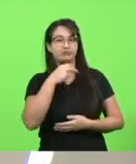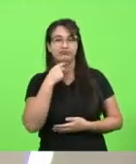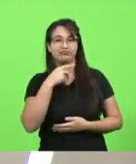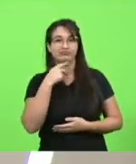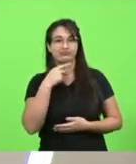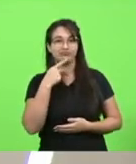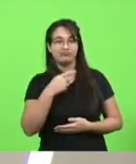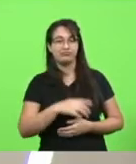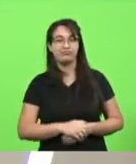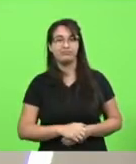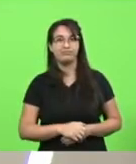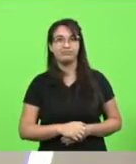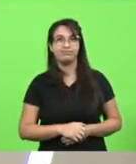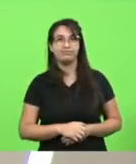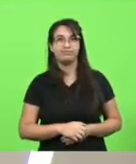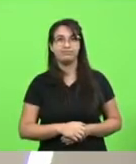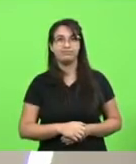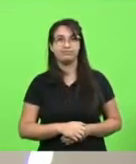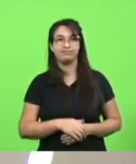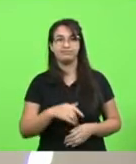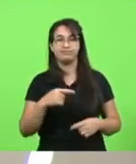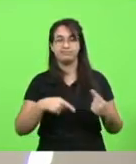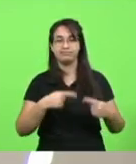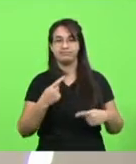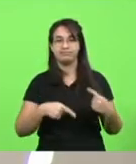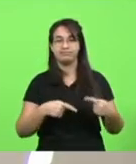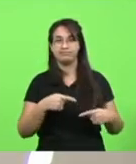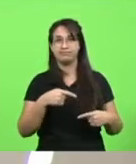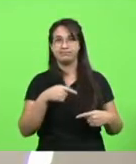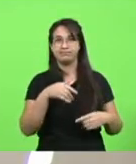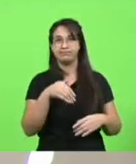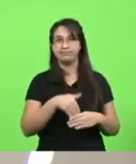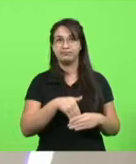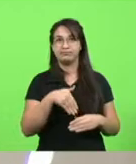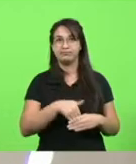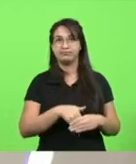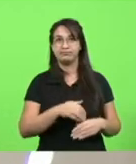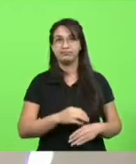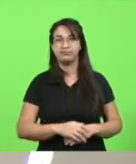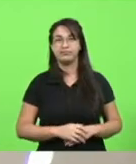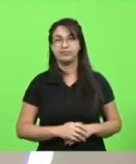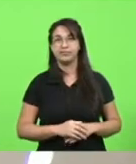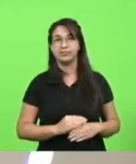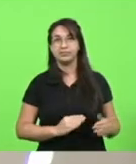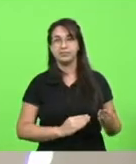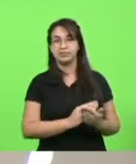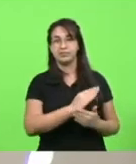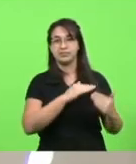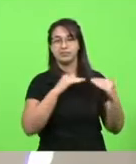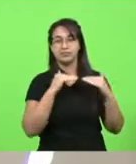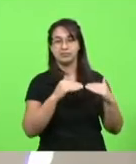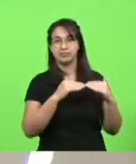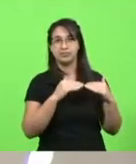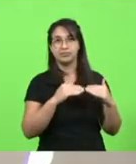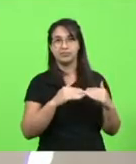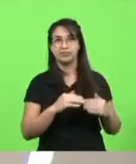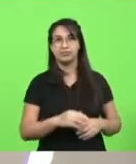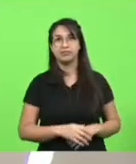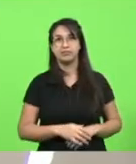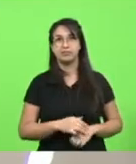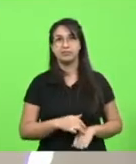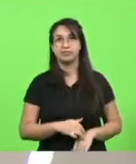discussão. Não havendo quem queira discutir, em votação, deputados que aprovam, permaneçam como se encontra. Aprovado por